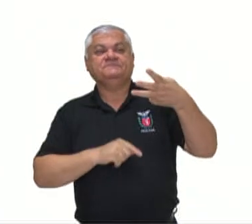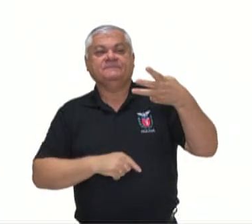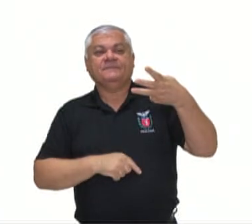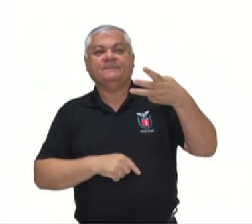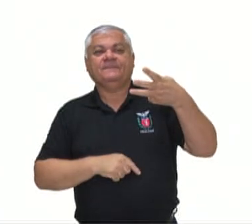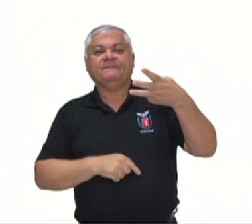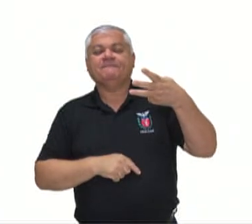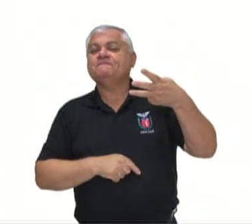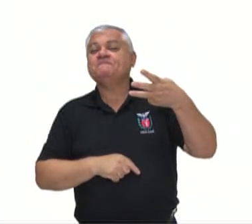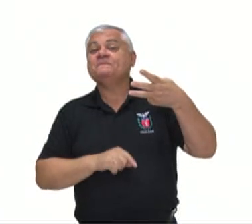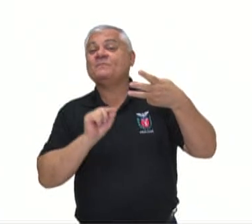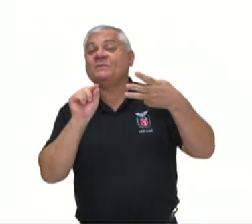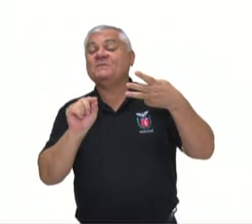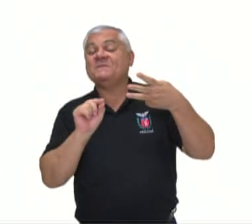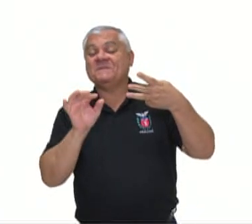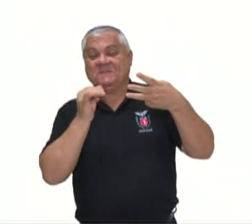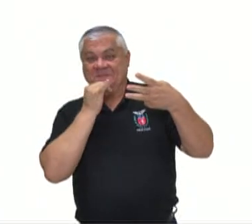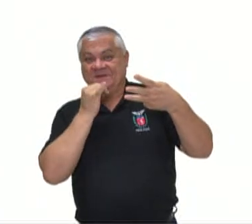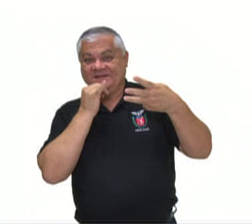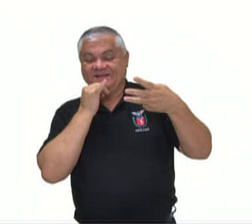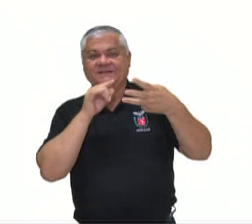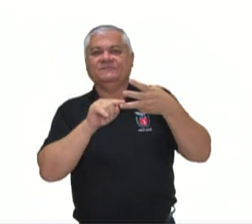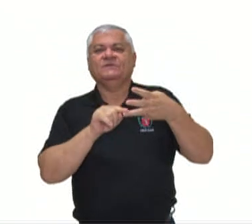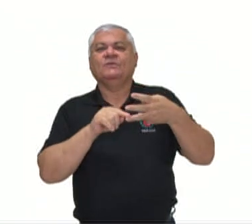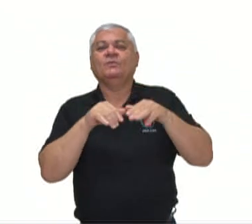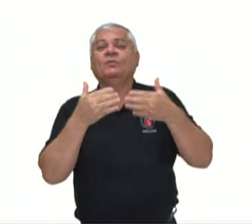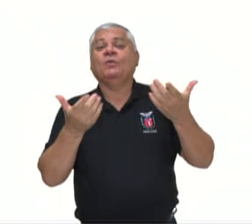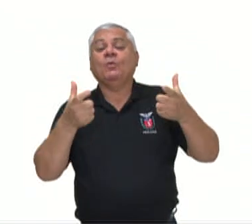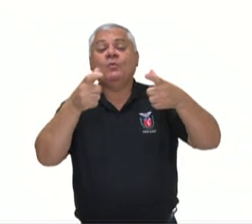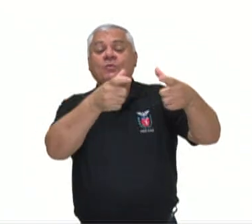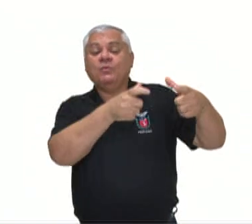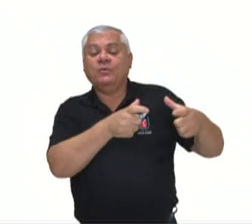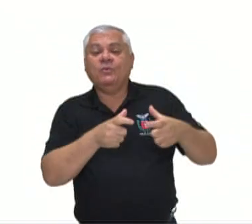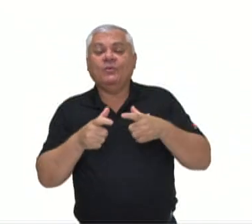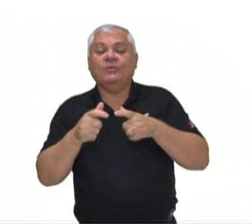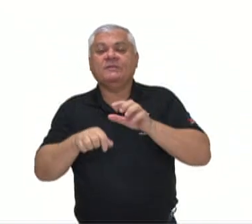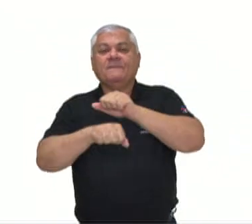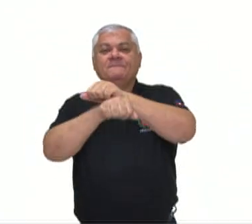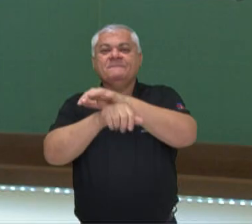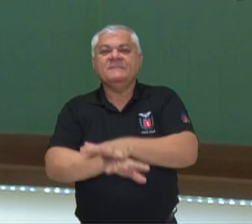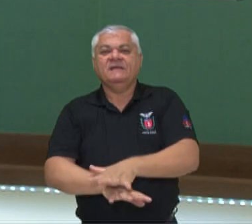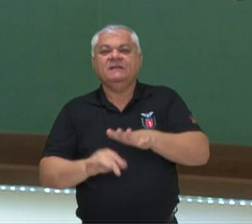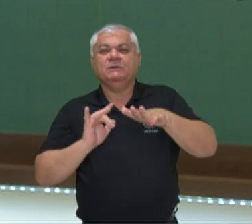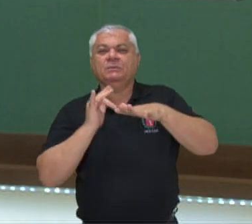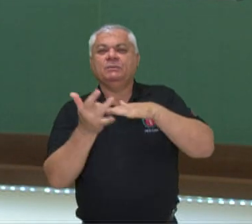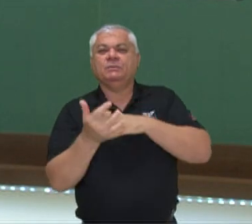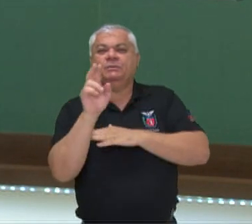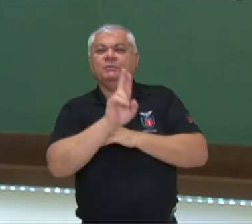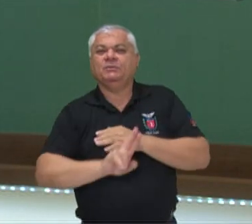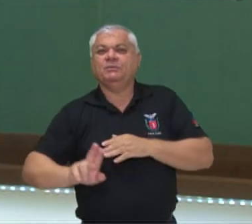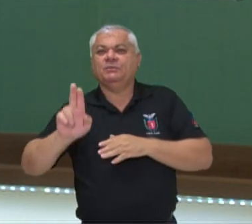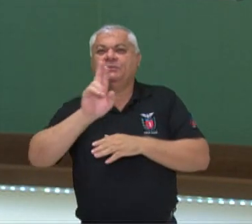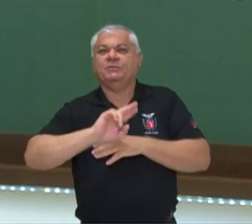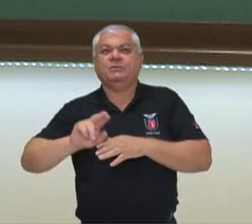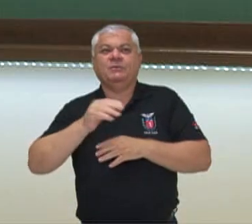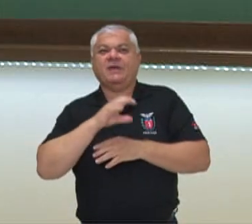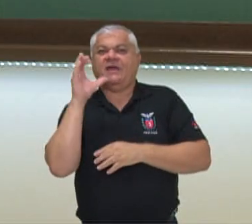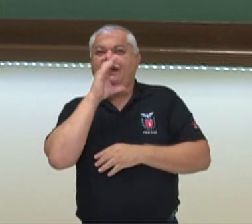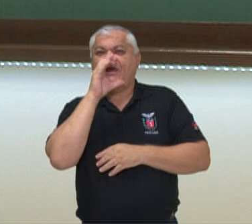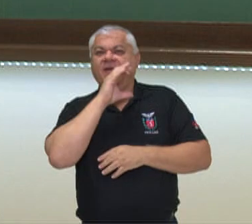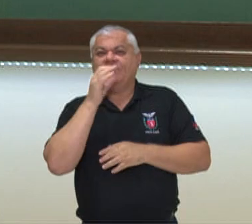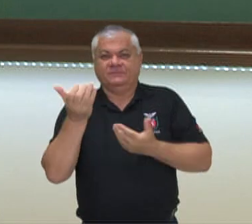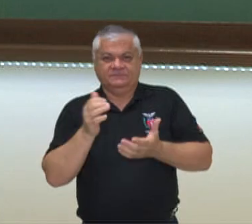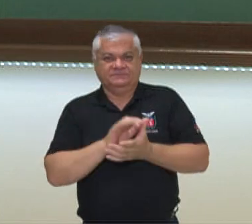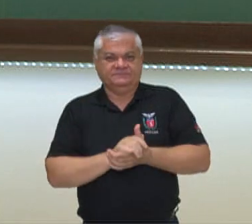social network start to be used to broadcast the games? Onde que as mídias sociais começaram a ser utilizadas para transmitir os